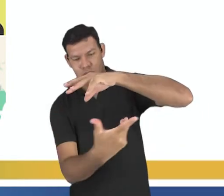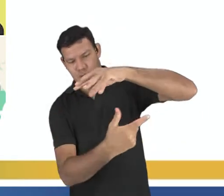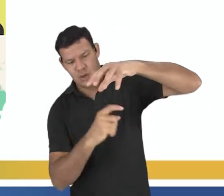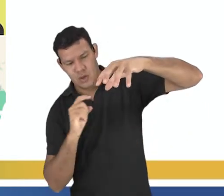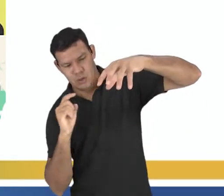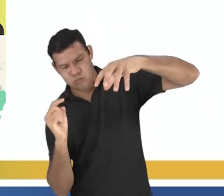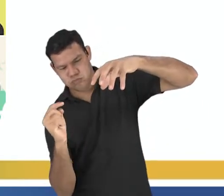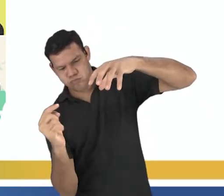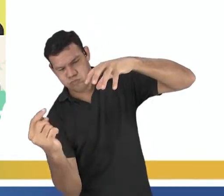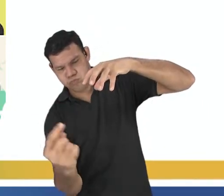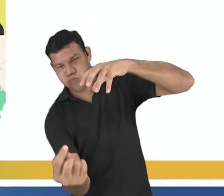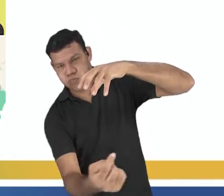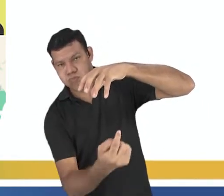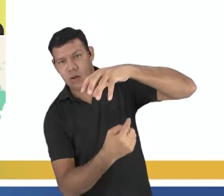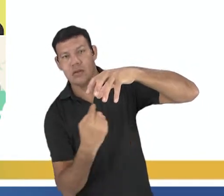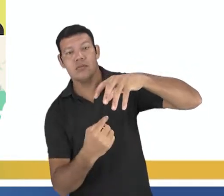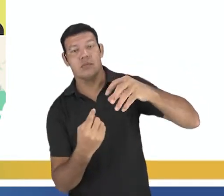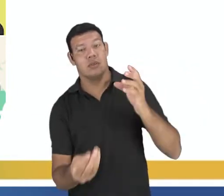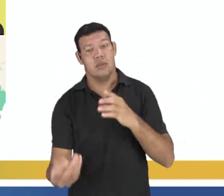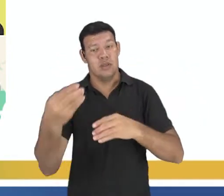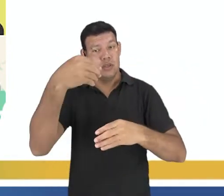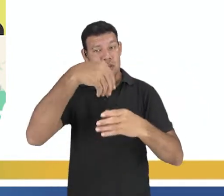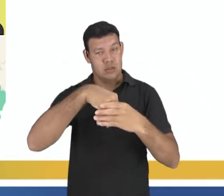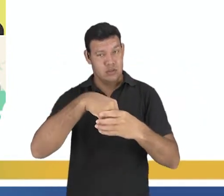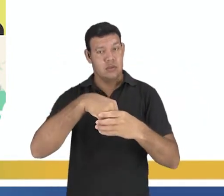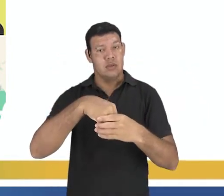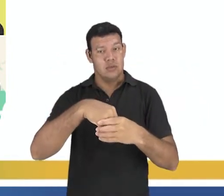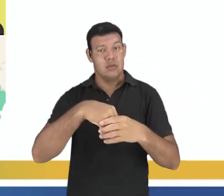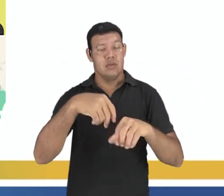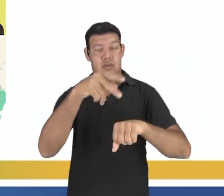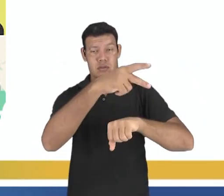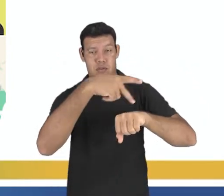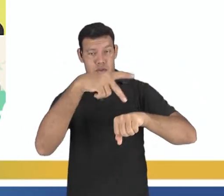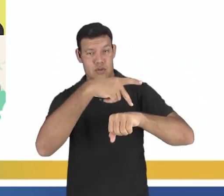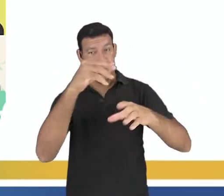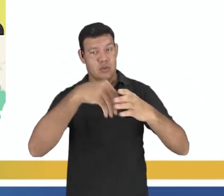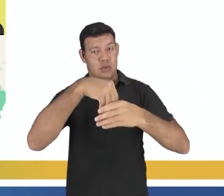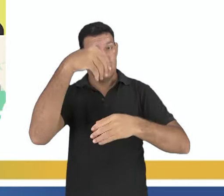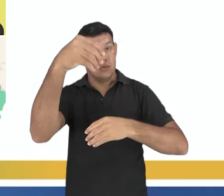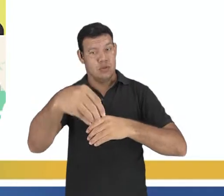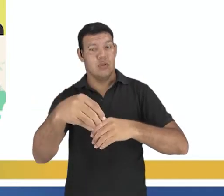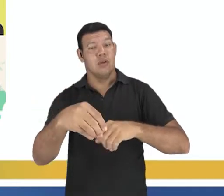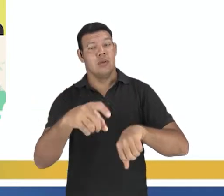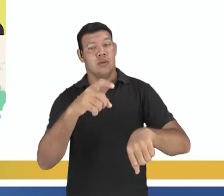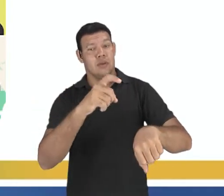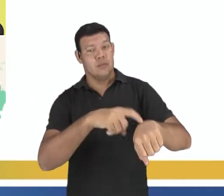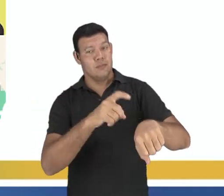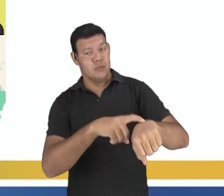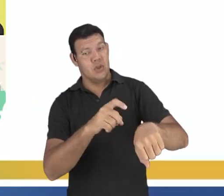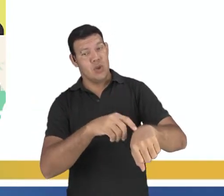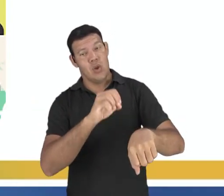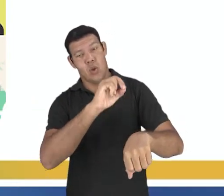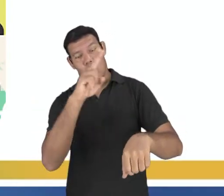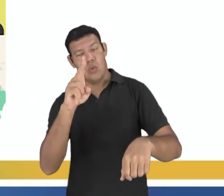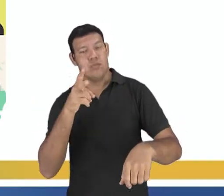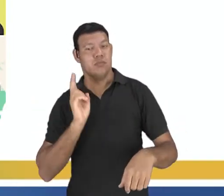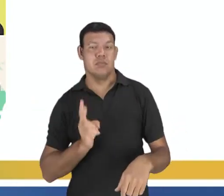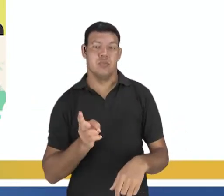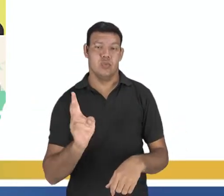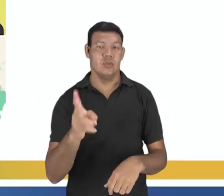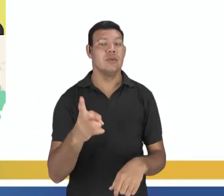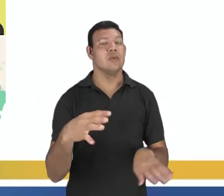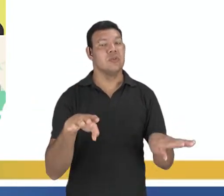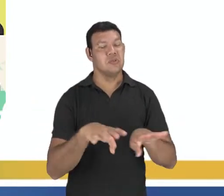terrestre que pode ocorrer dentro ou fora do território nacional, de modo temporário ou permanente, ou ainda